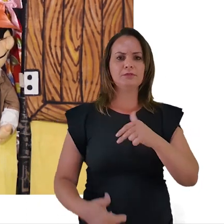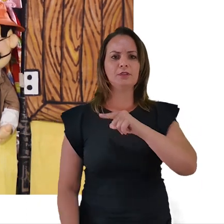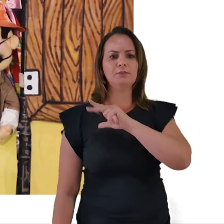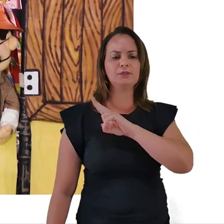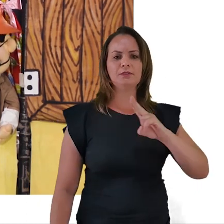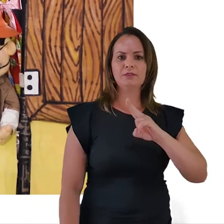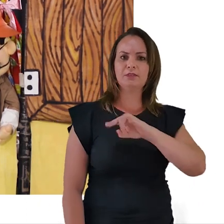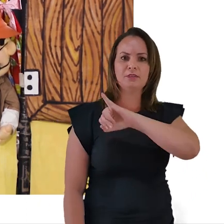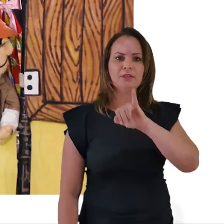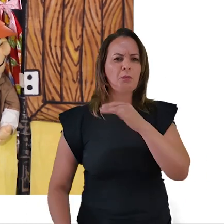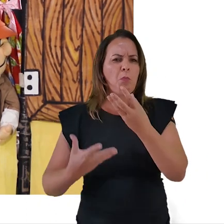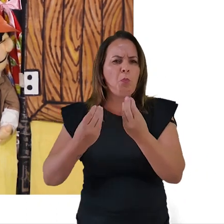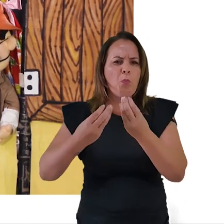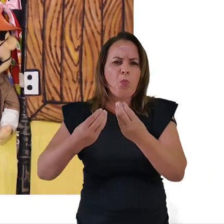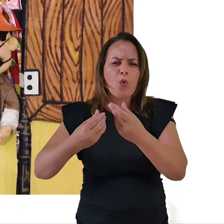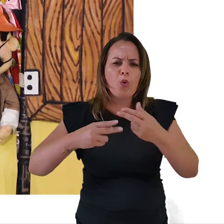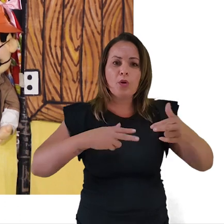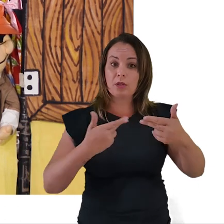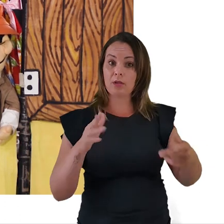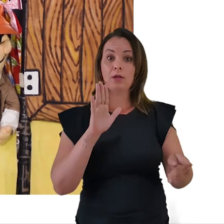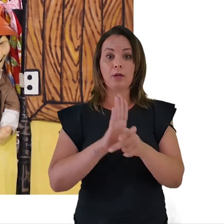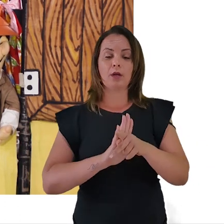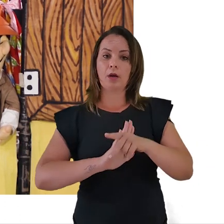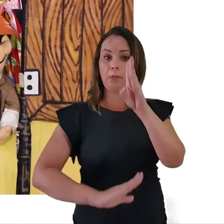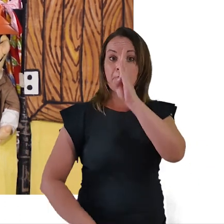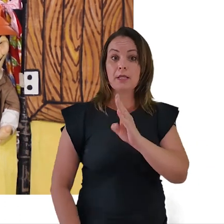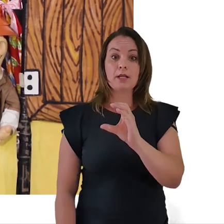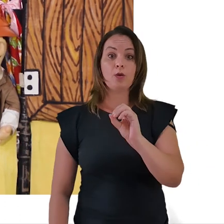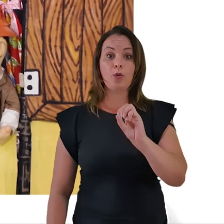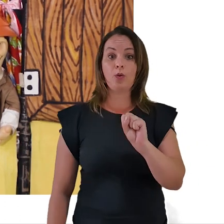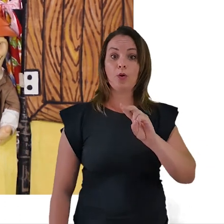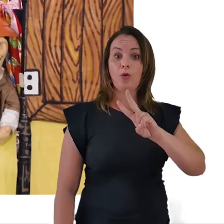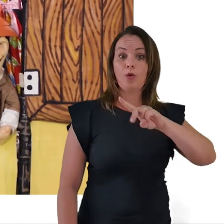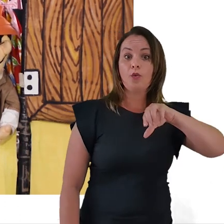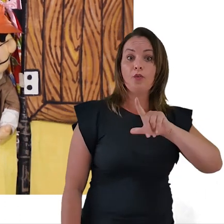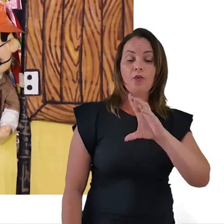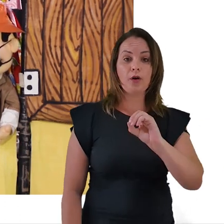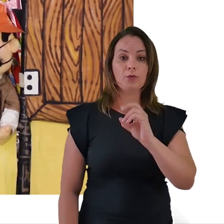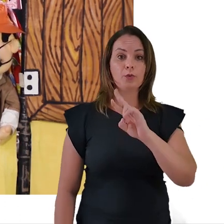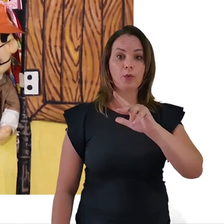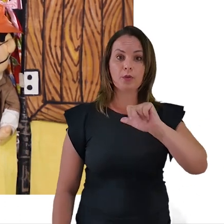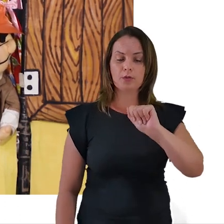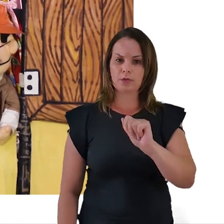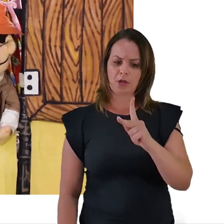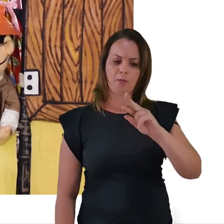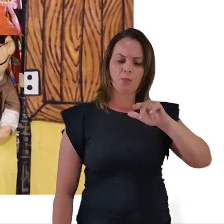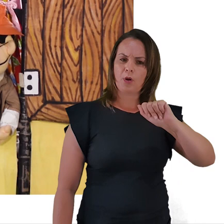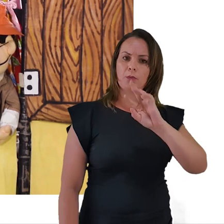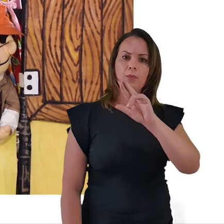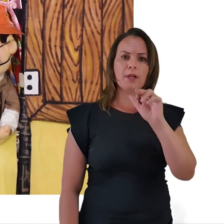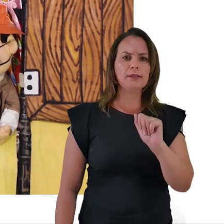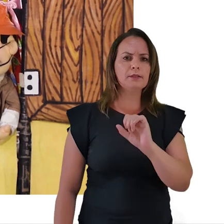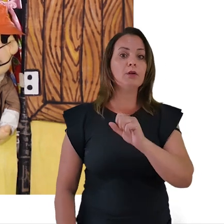muitos outros, como brasileiros, Oswaldo Cruz, Vital Brasil, e outras cientistas